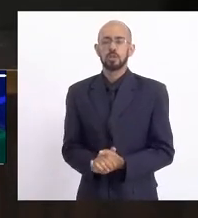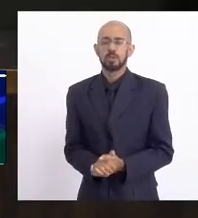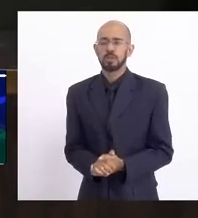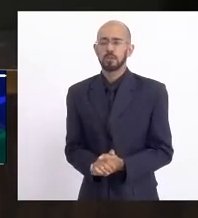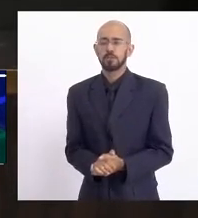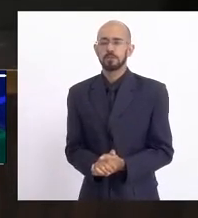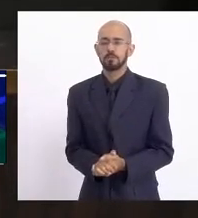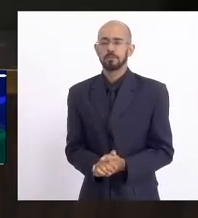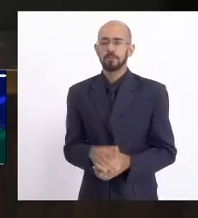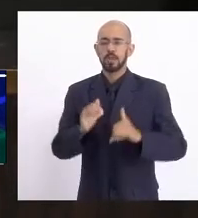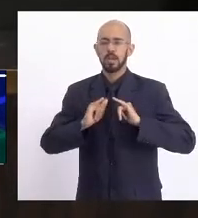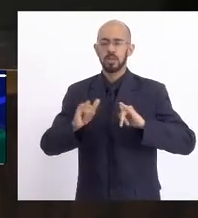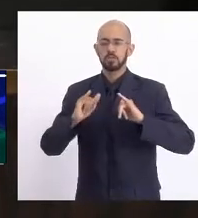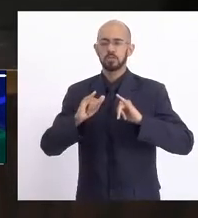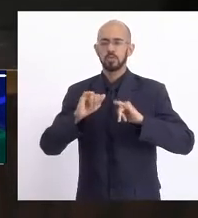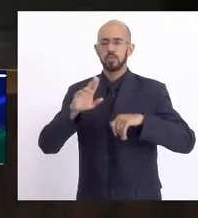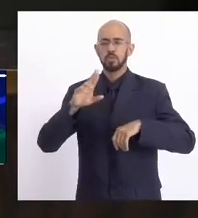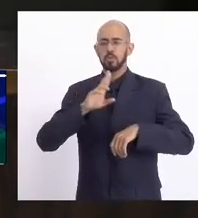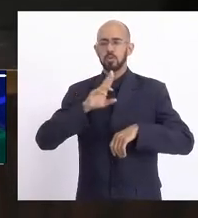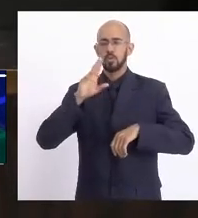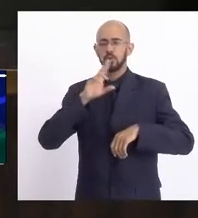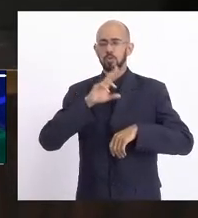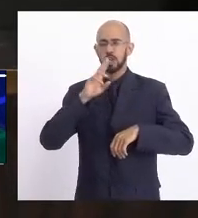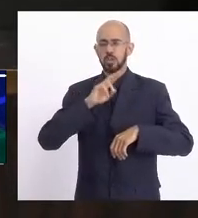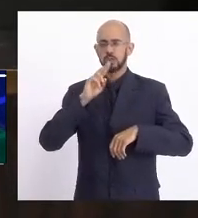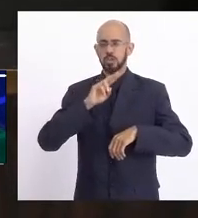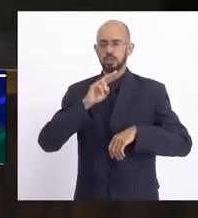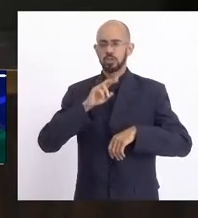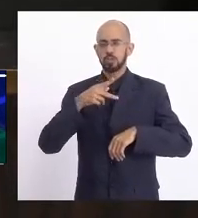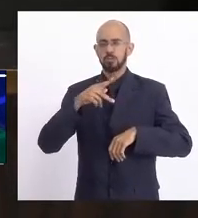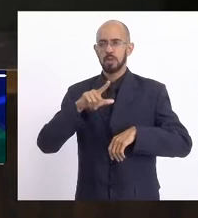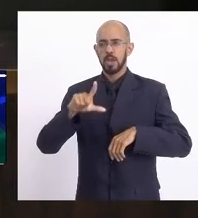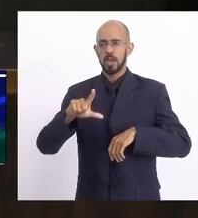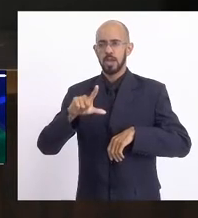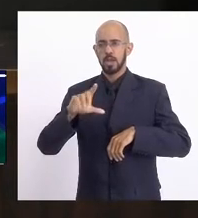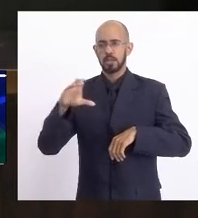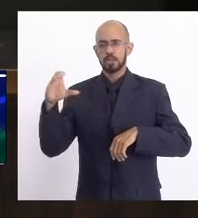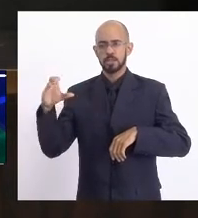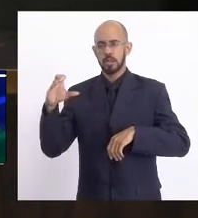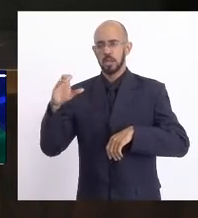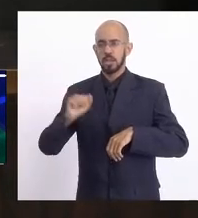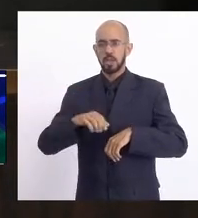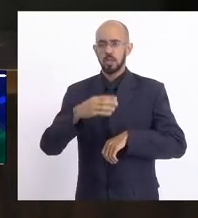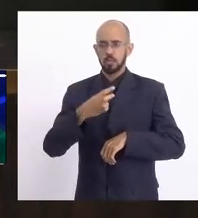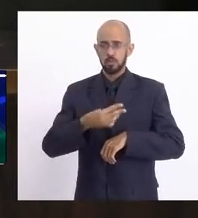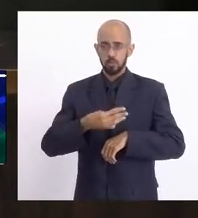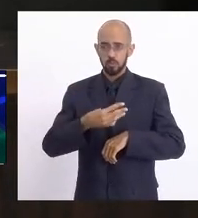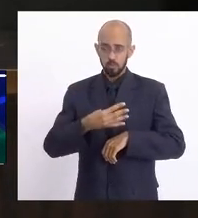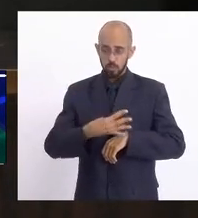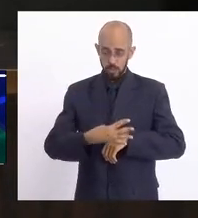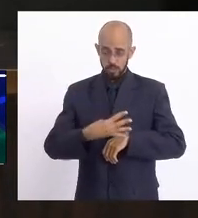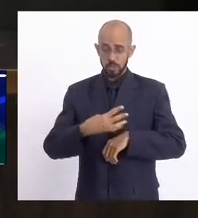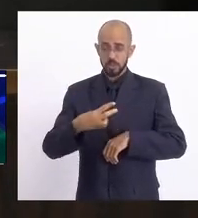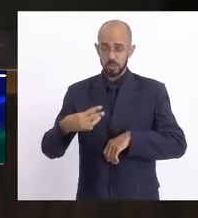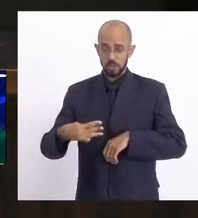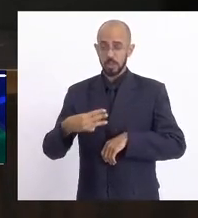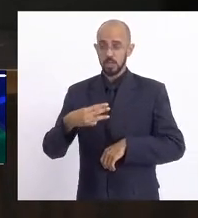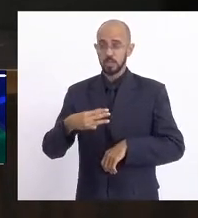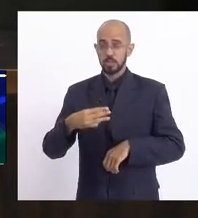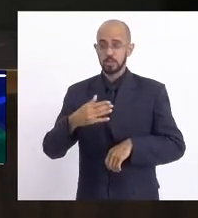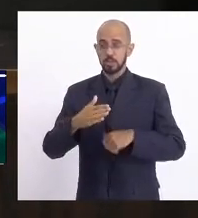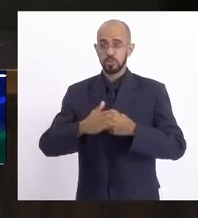Anuncio, em regime de urgência, em votação e discussão única, projeto de lei complementar 43 de 21, de autoria do deputado André